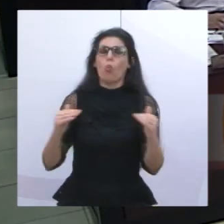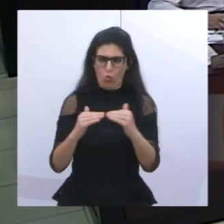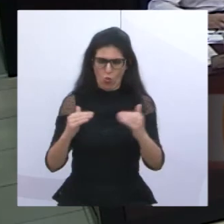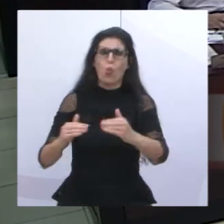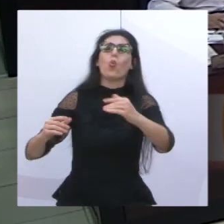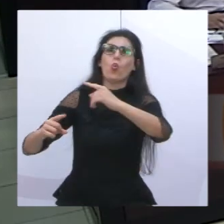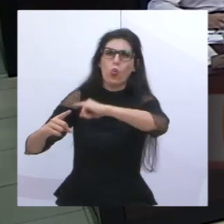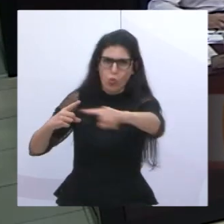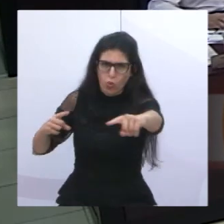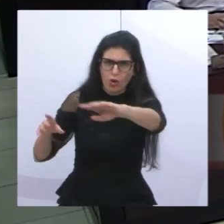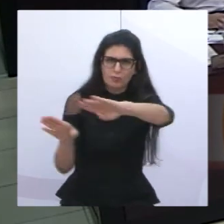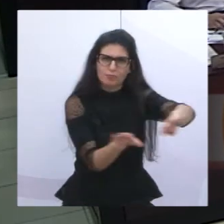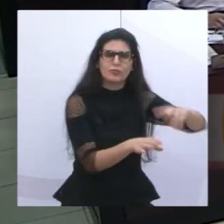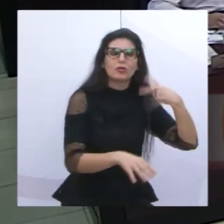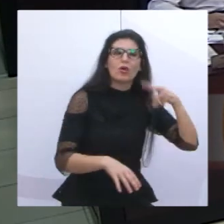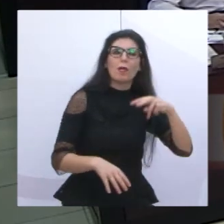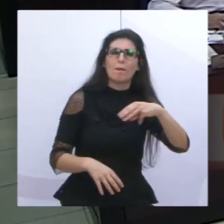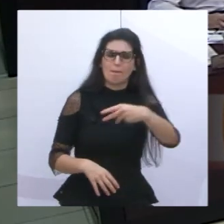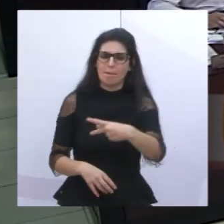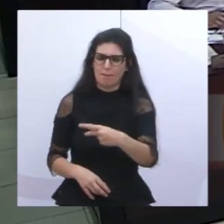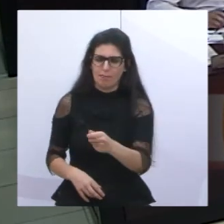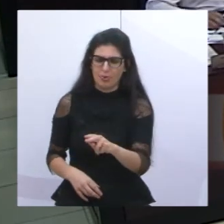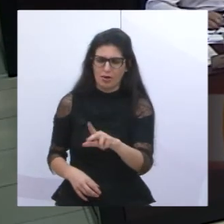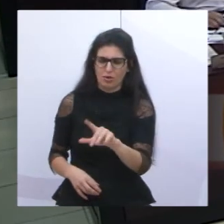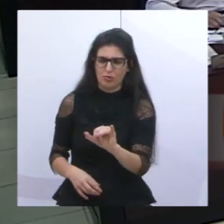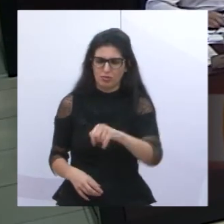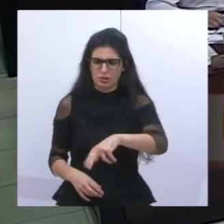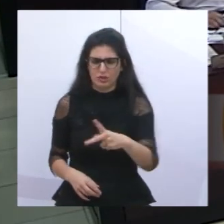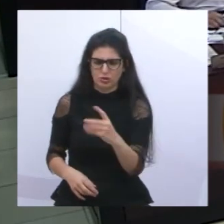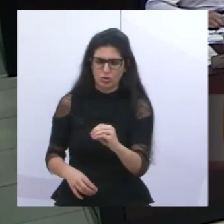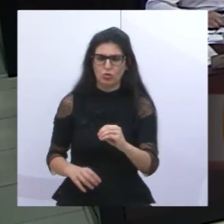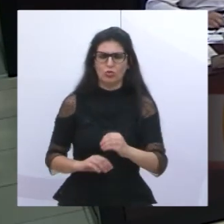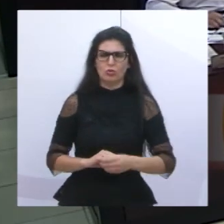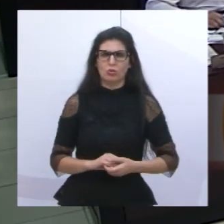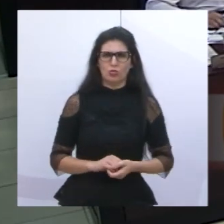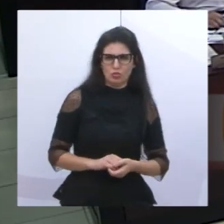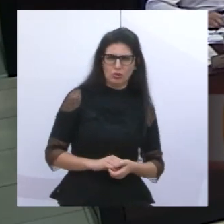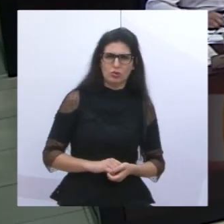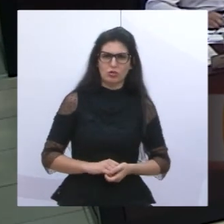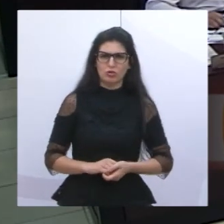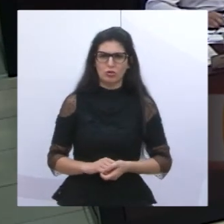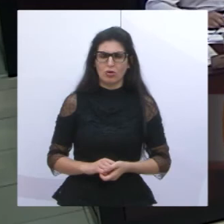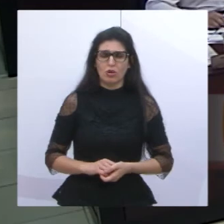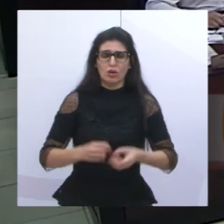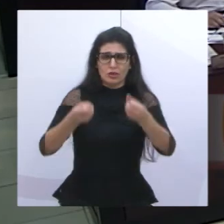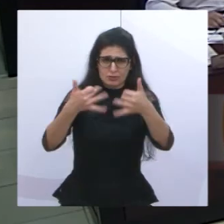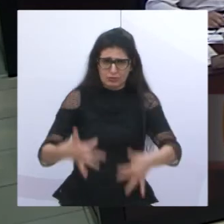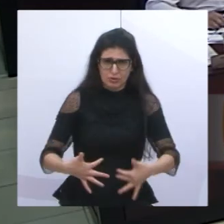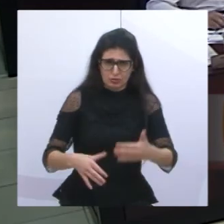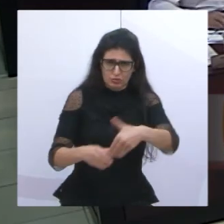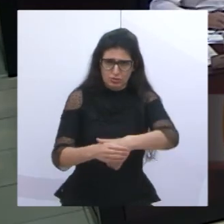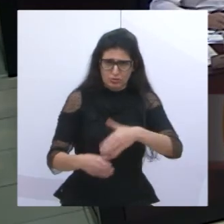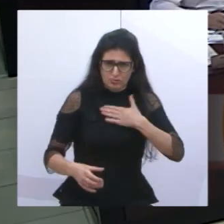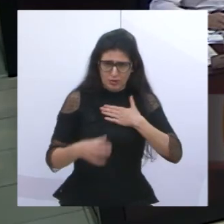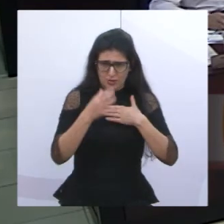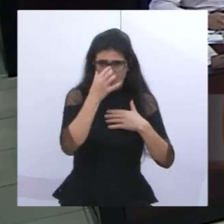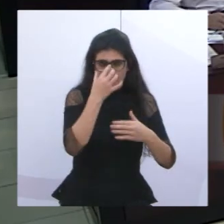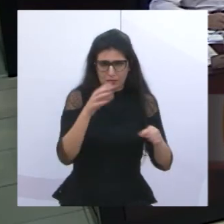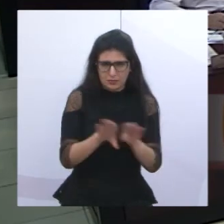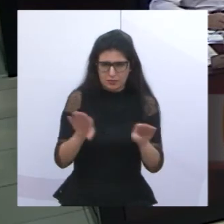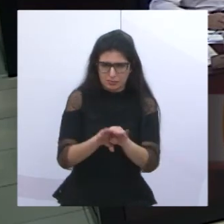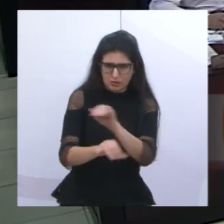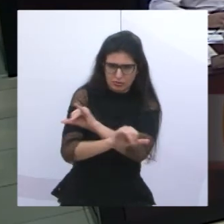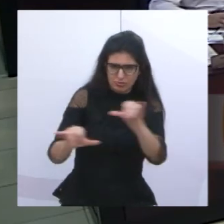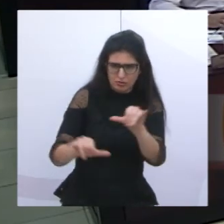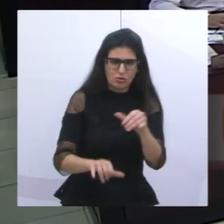Como vota o vereador Paulinho dos Condutores? Só para justificar o meu voto, senhor presidente, eu queria também informar a